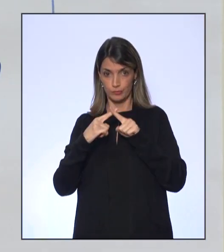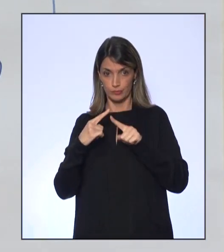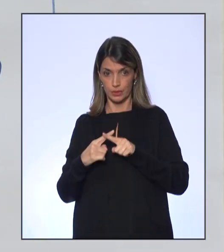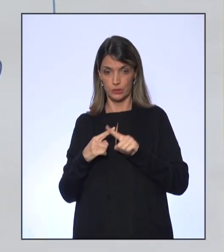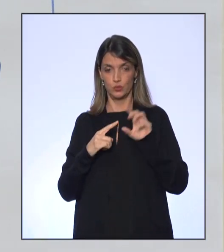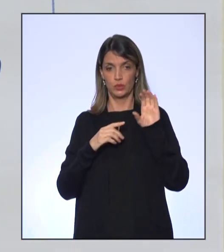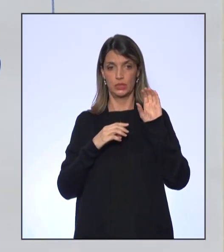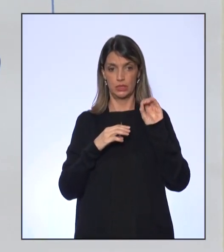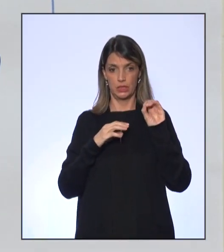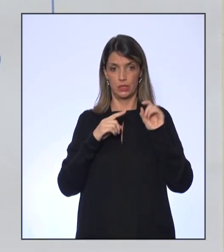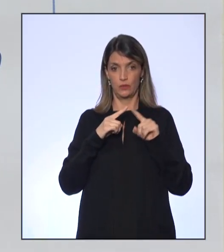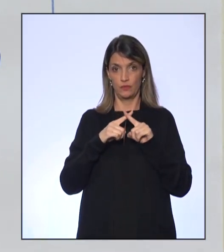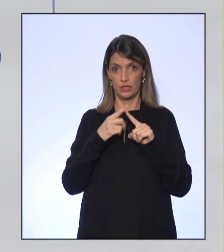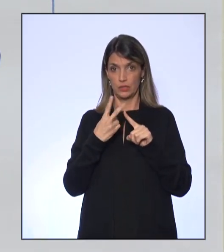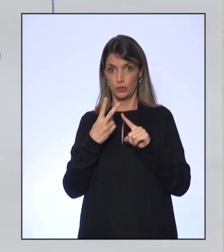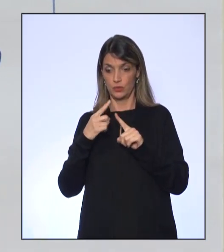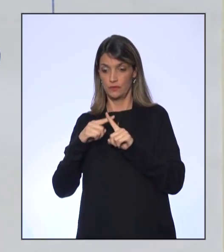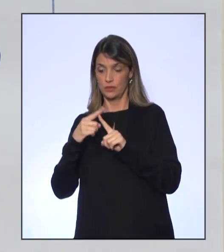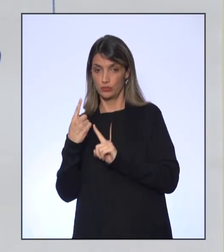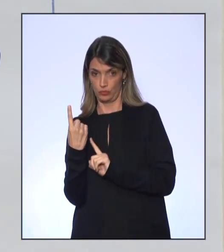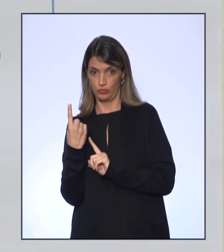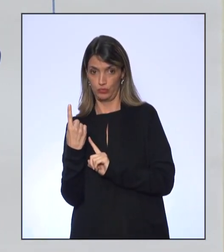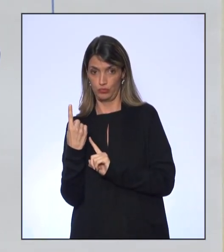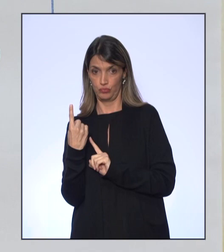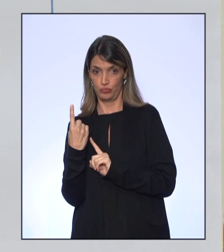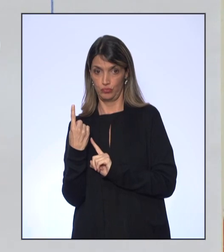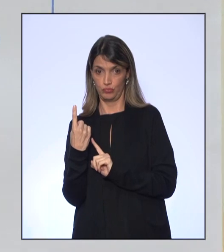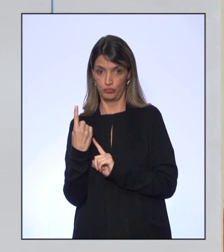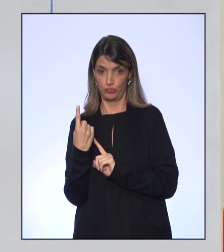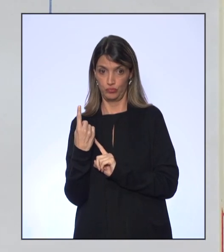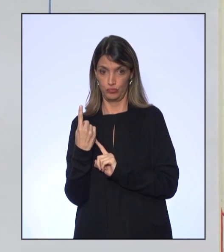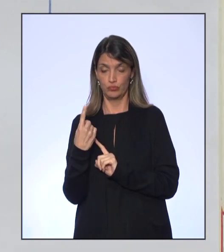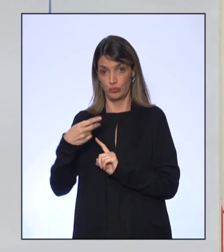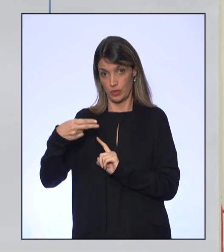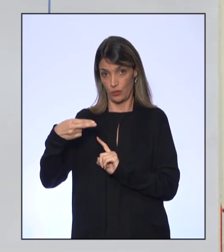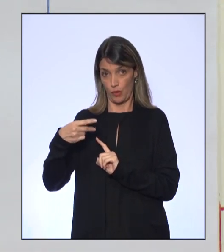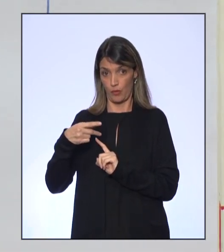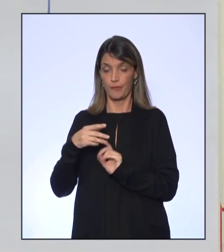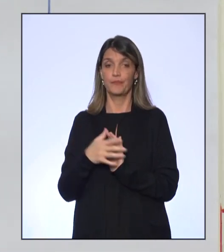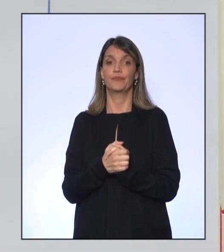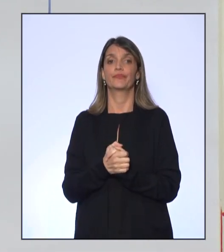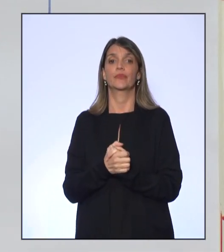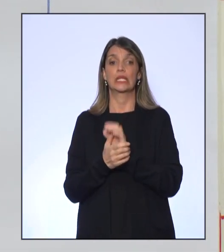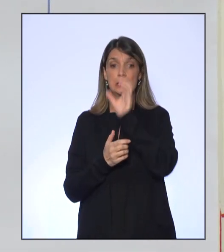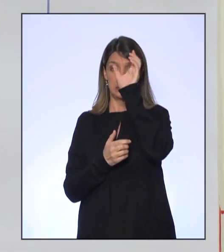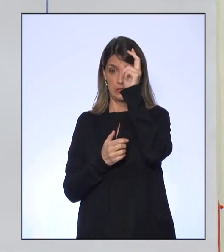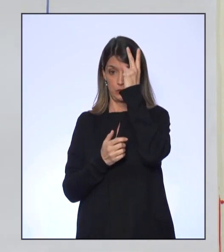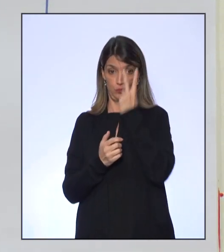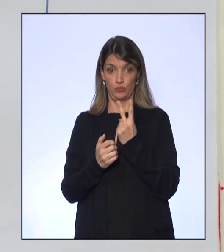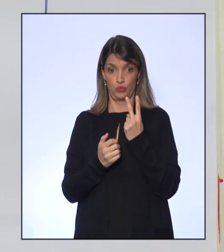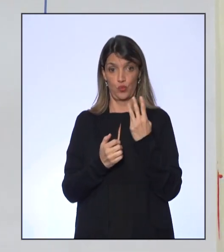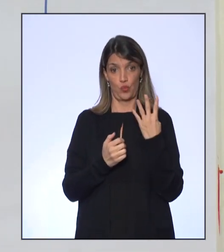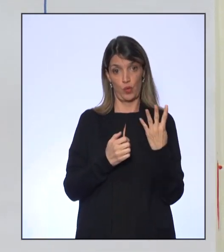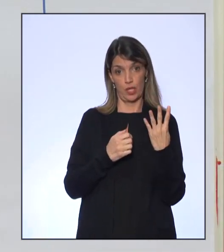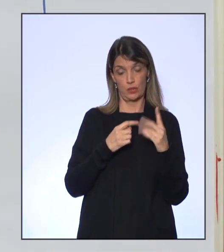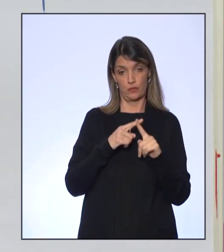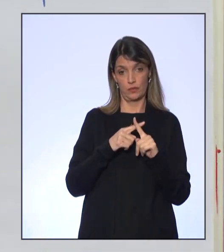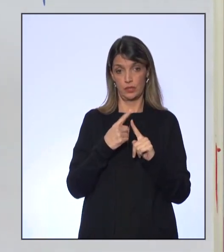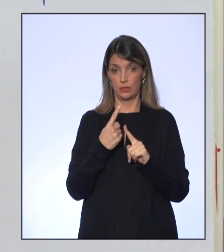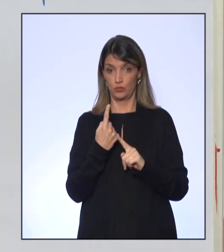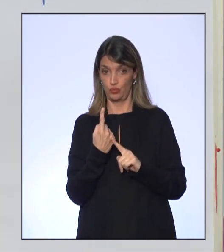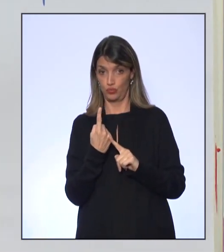0 vezes 2 vezes 1 aqui, ó. Então, essa é a primeira. Eu tenho 4 vezes